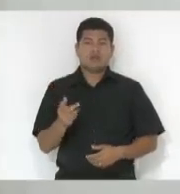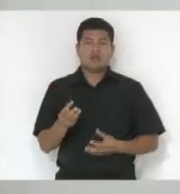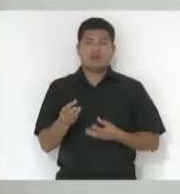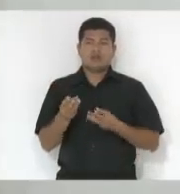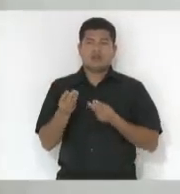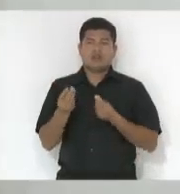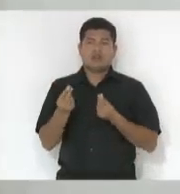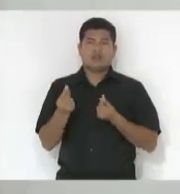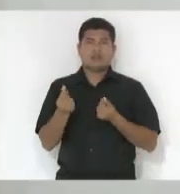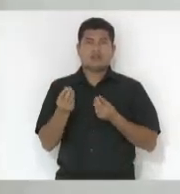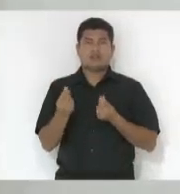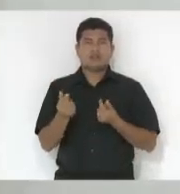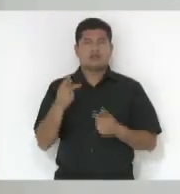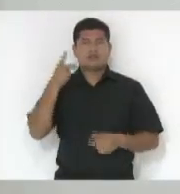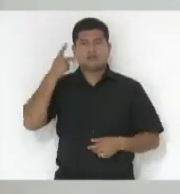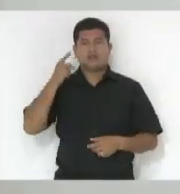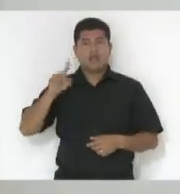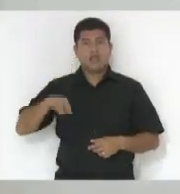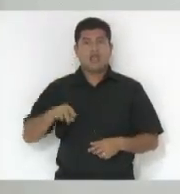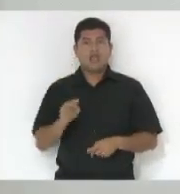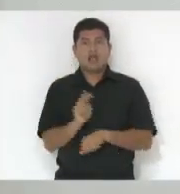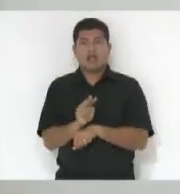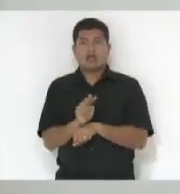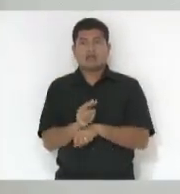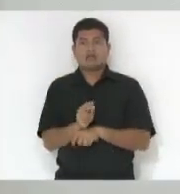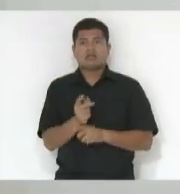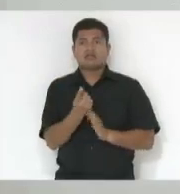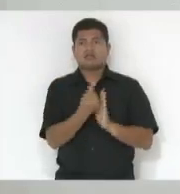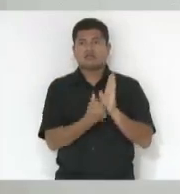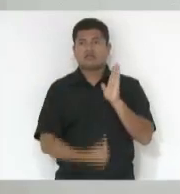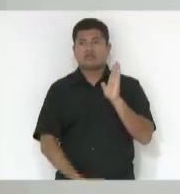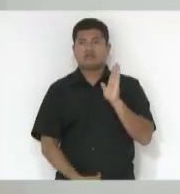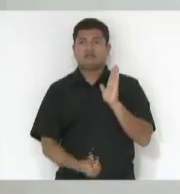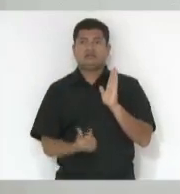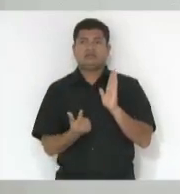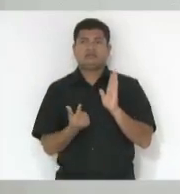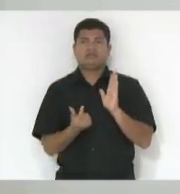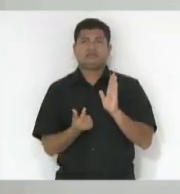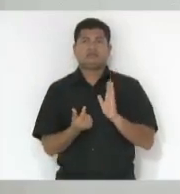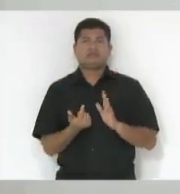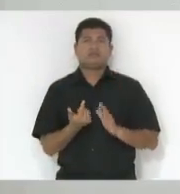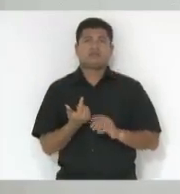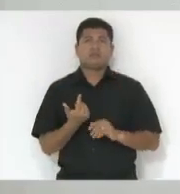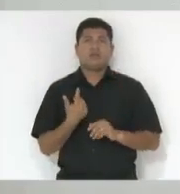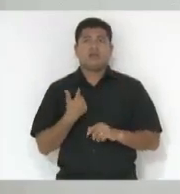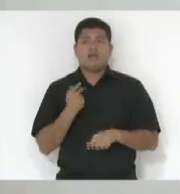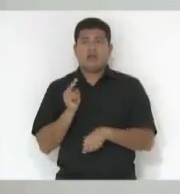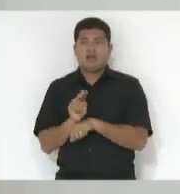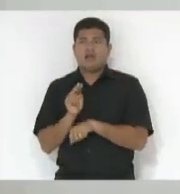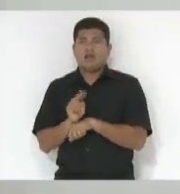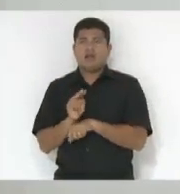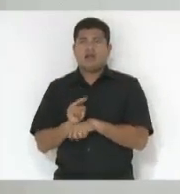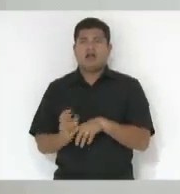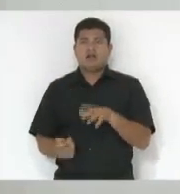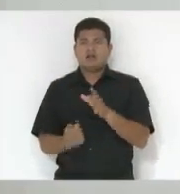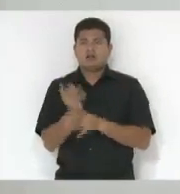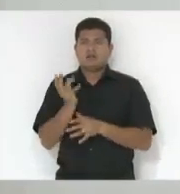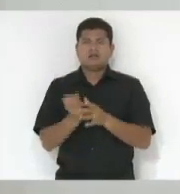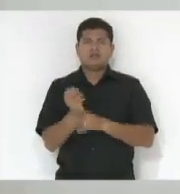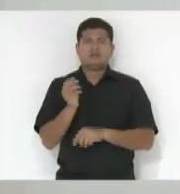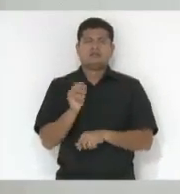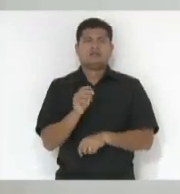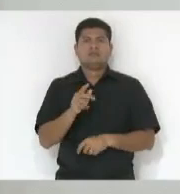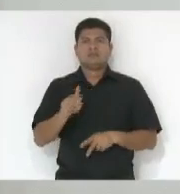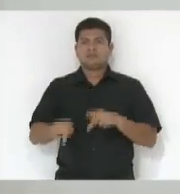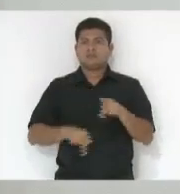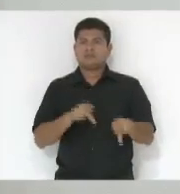ser a guardiã do orçamento, a guardiã daquilo que é produzido pela população, do